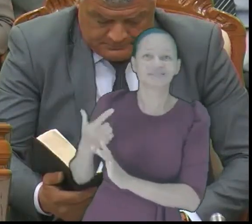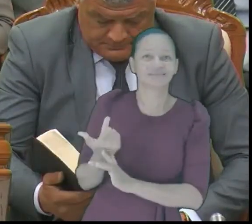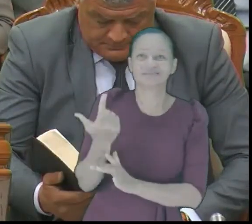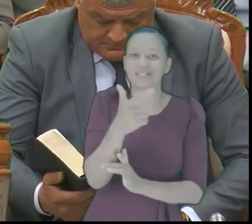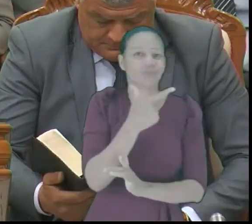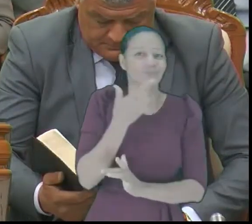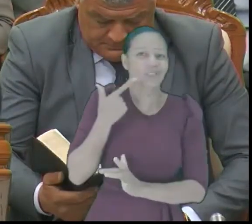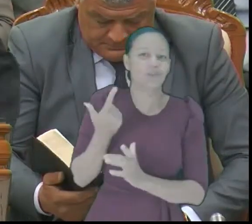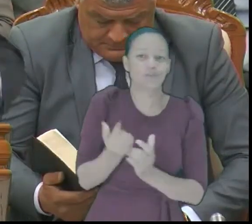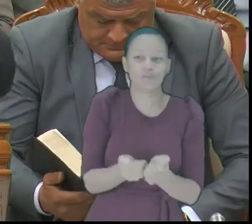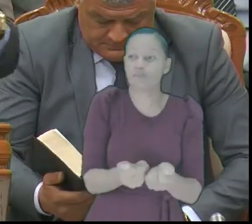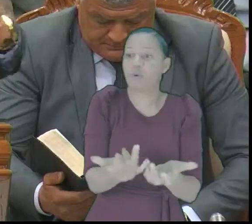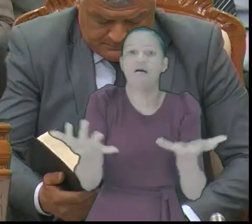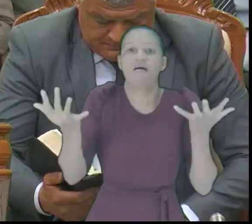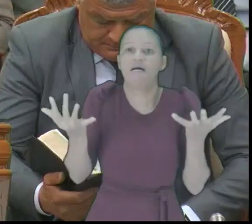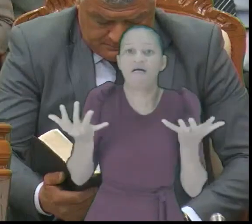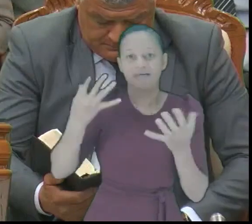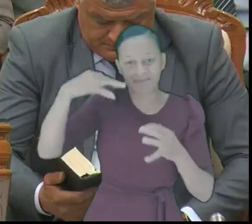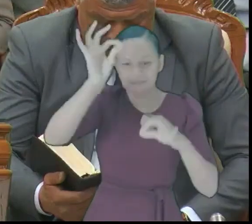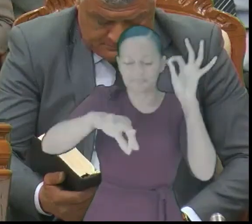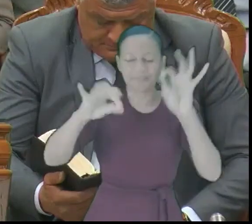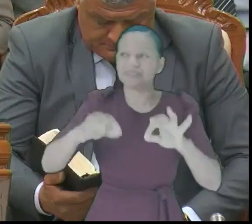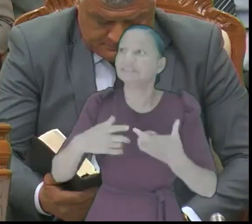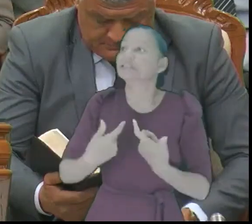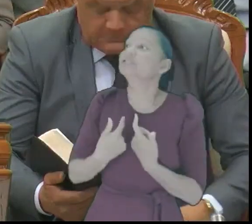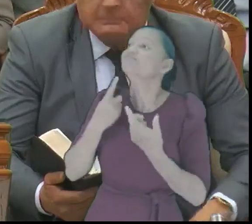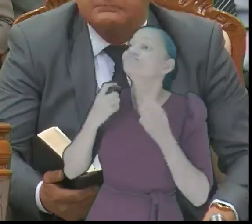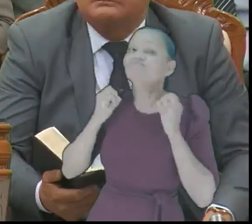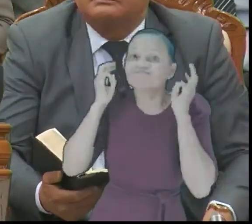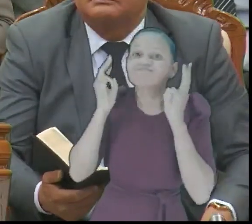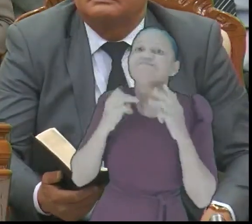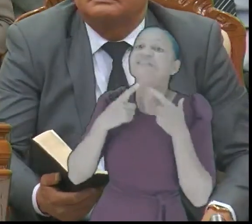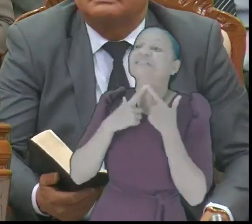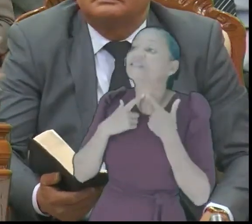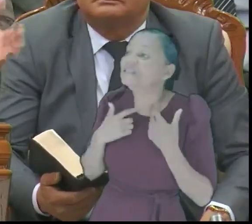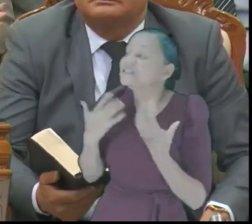dado. Moisés desejou o tempo